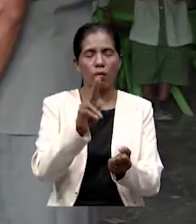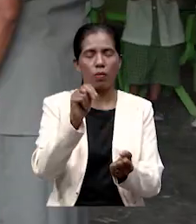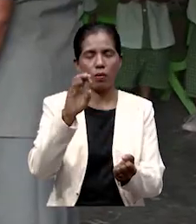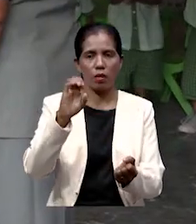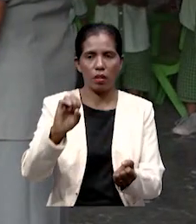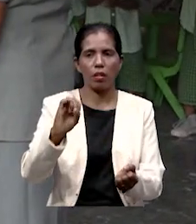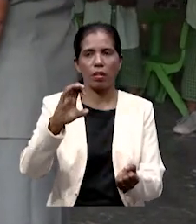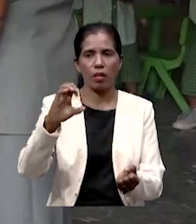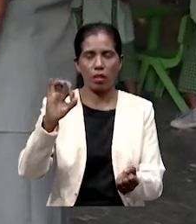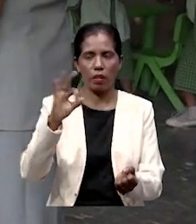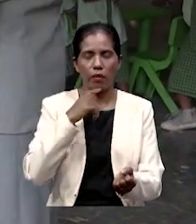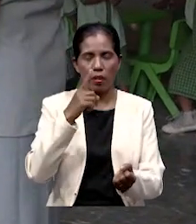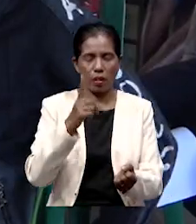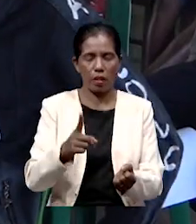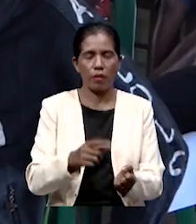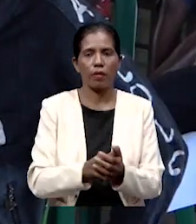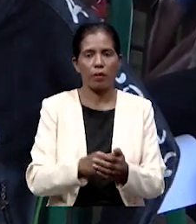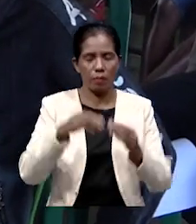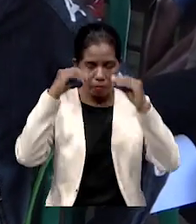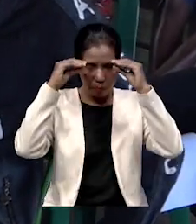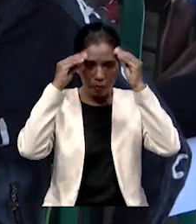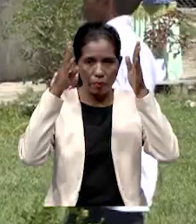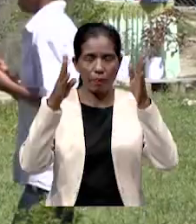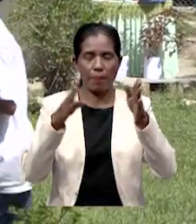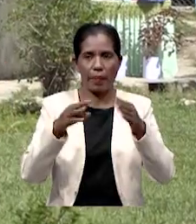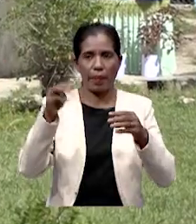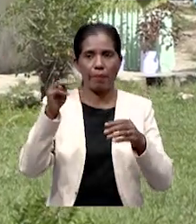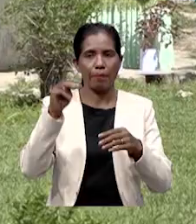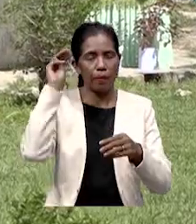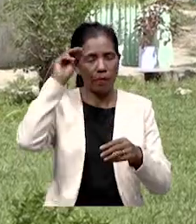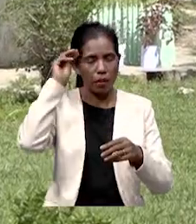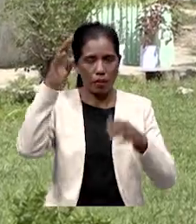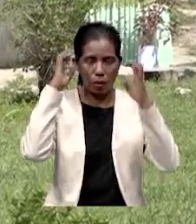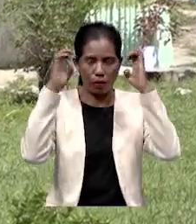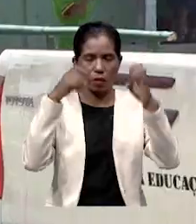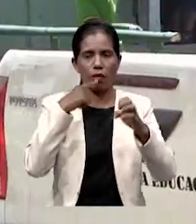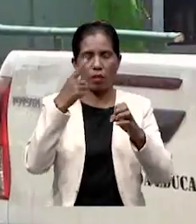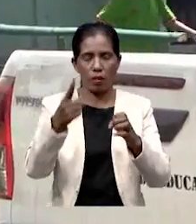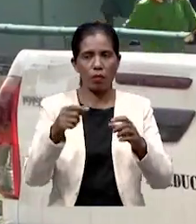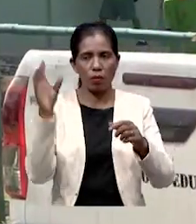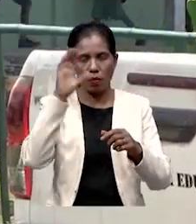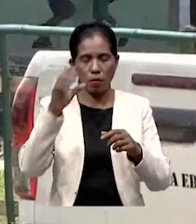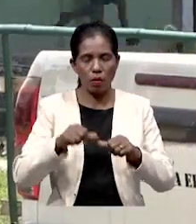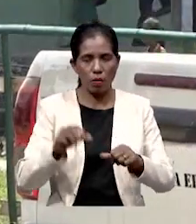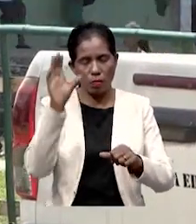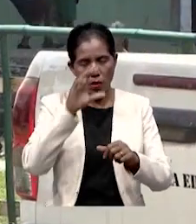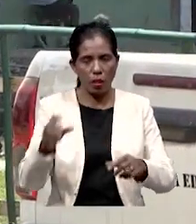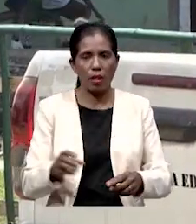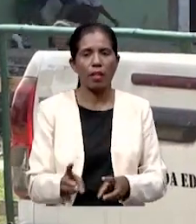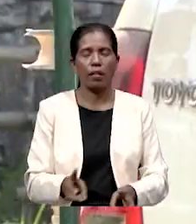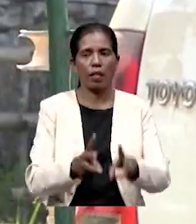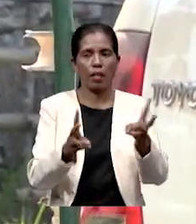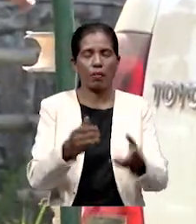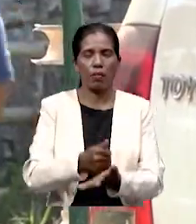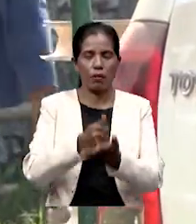da Educação, Juventude e Desporto, Armindo Maia, informa se continua a buscar dalam onde resolve BEMOS, a Escola Sira NB, se dá o acesso